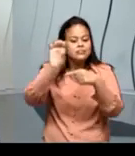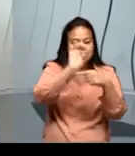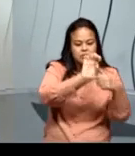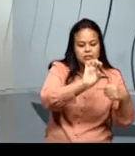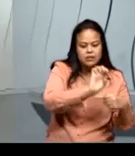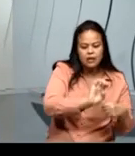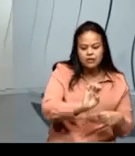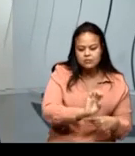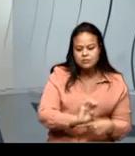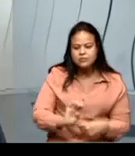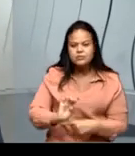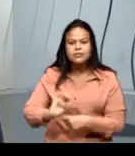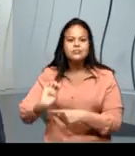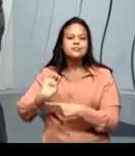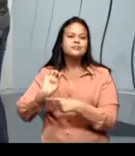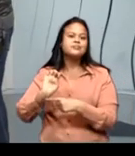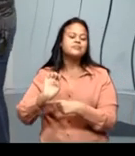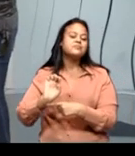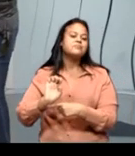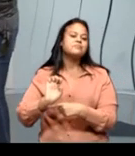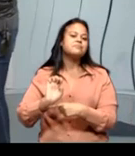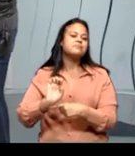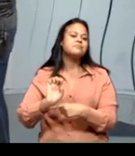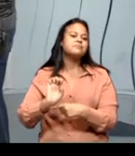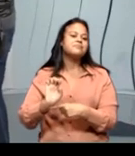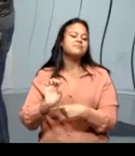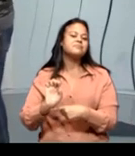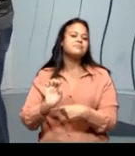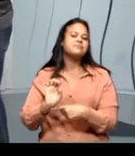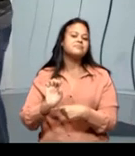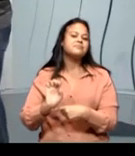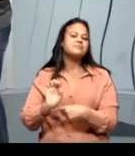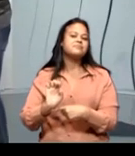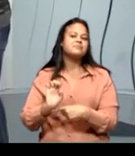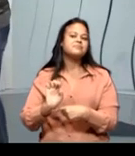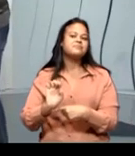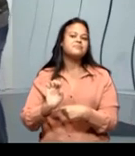passa. Dessa forma,